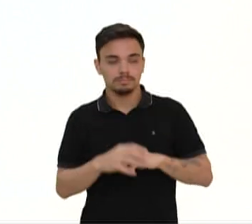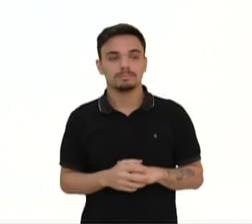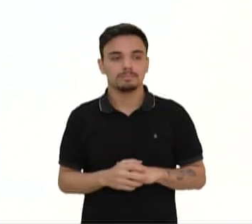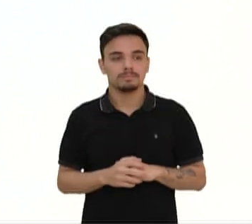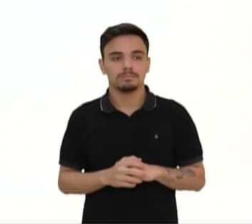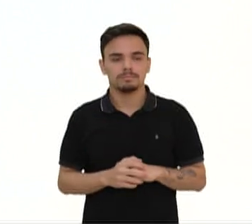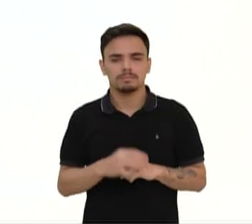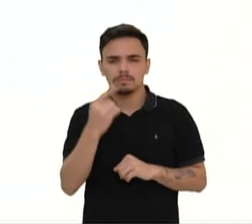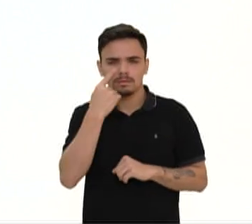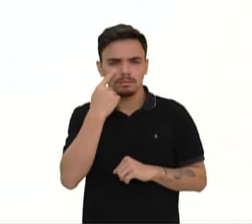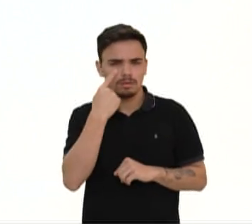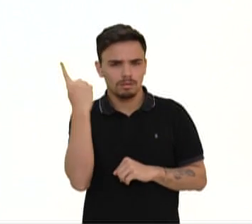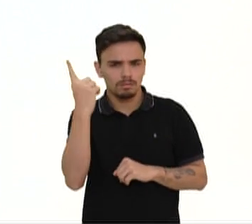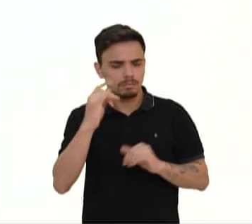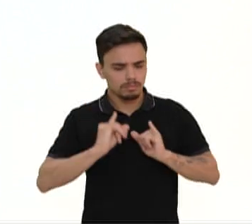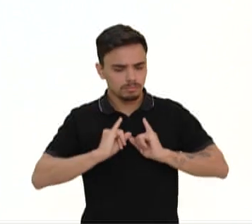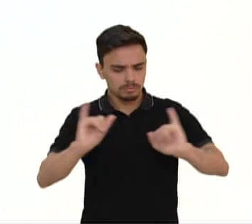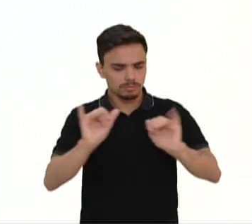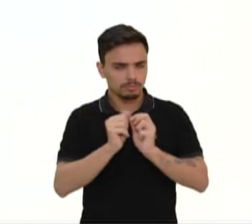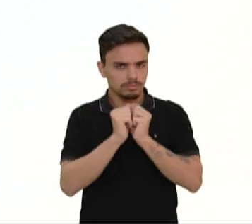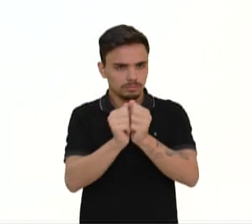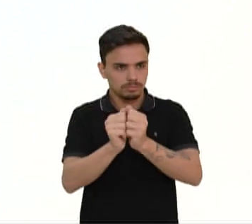Vamos ler uma notícia juntos?